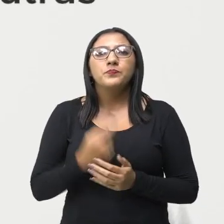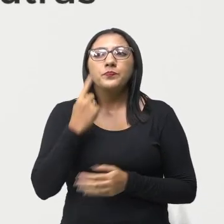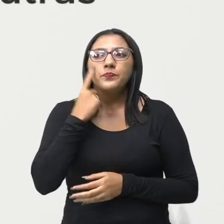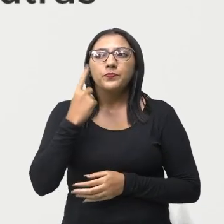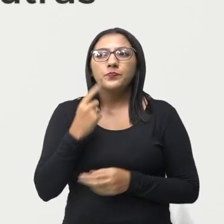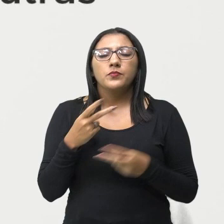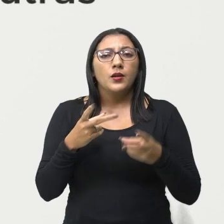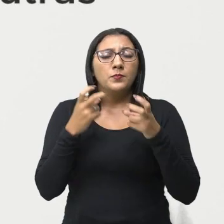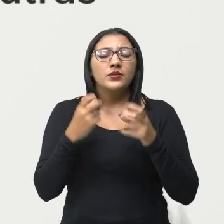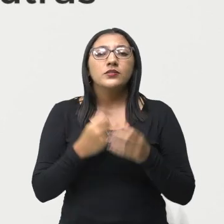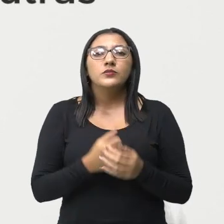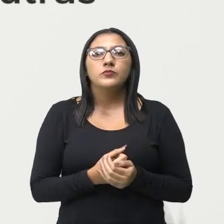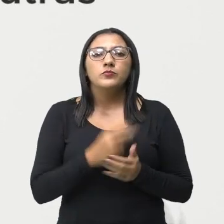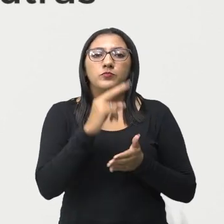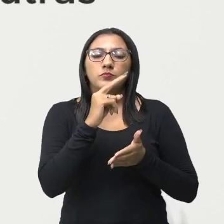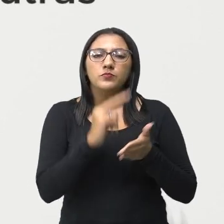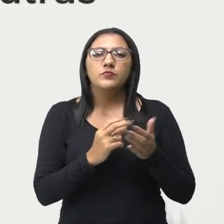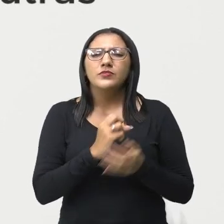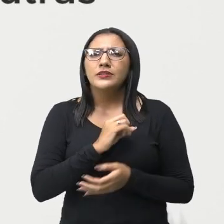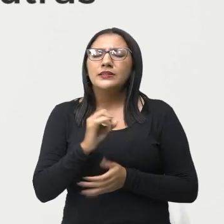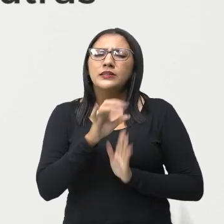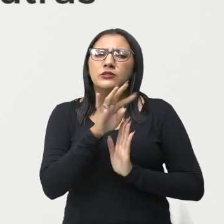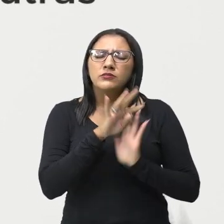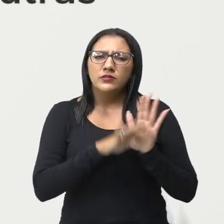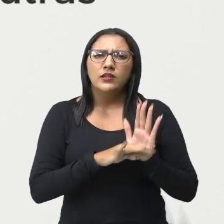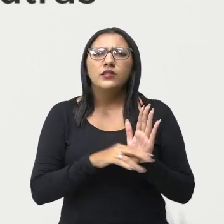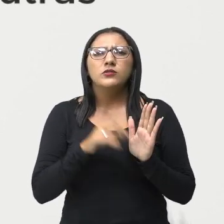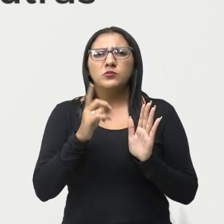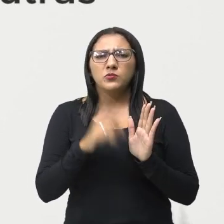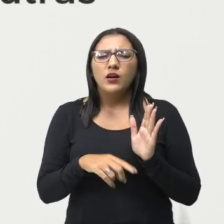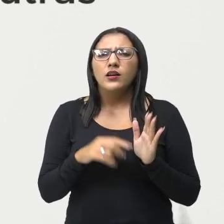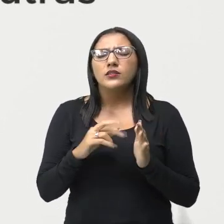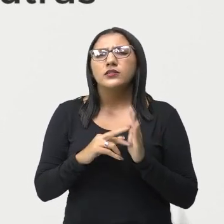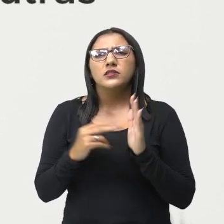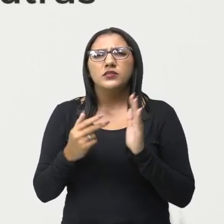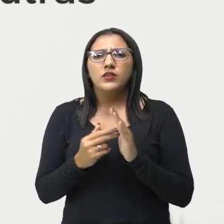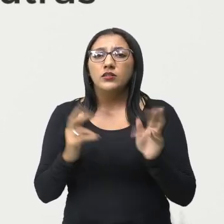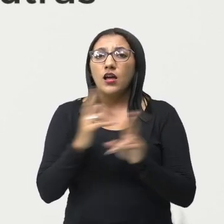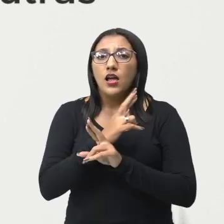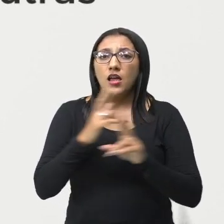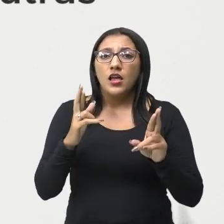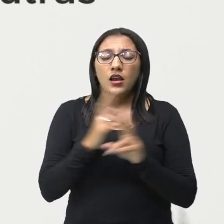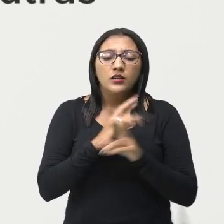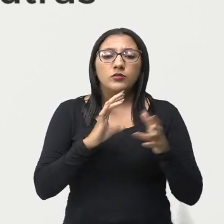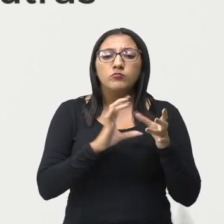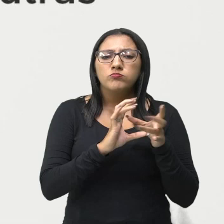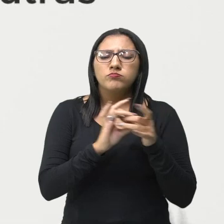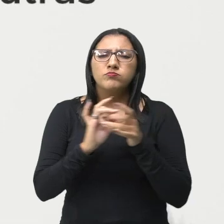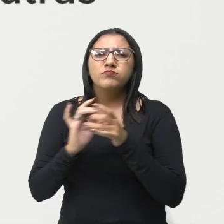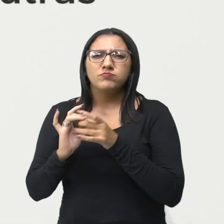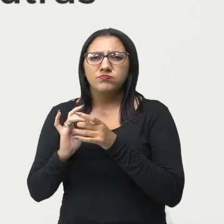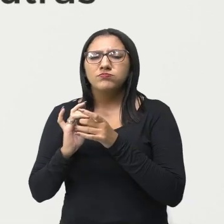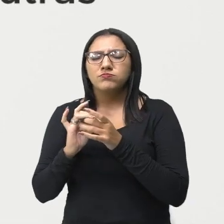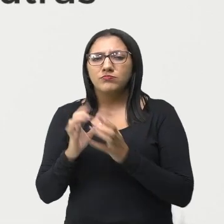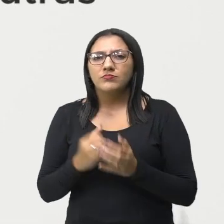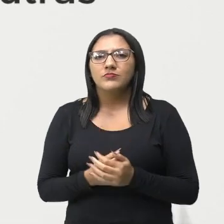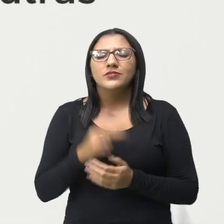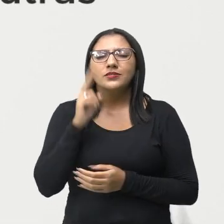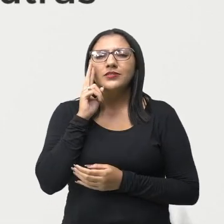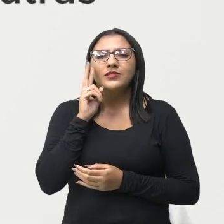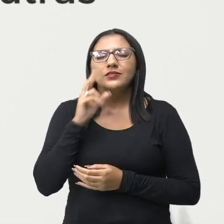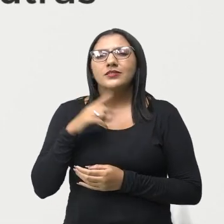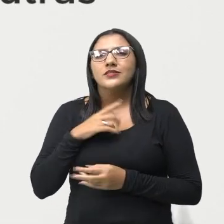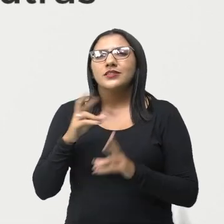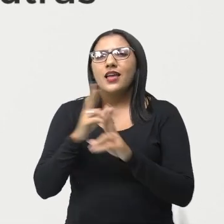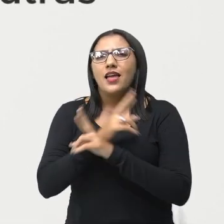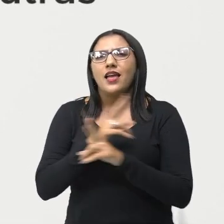que o nosso texto diz: se um texto é uma rede de relações, certo? Um tecido, lembra que nós já mencionamos